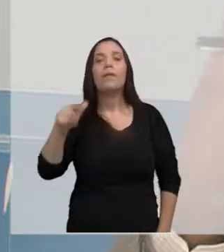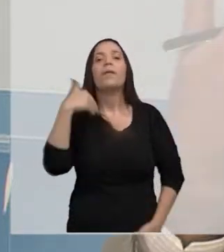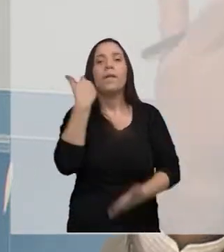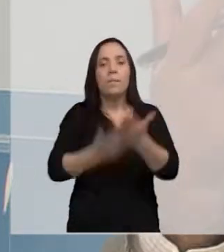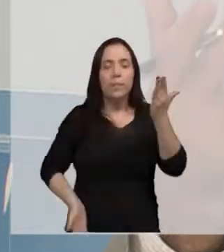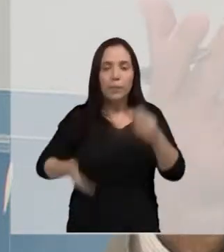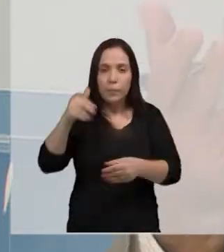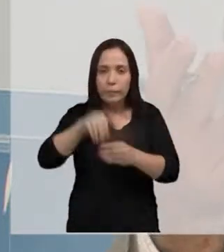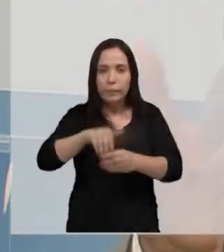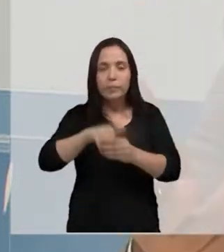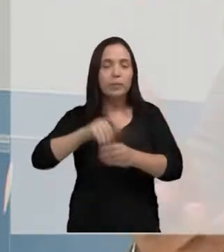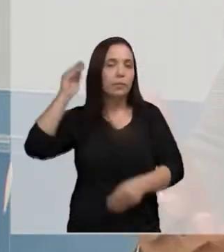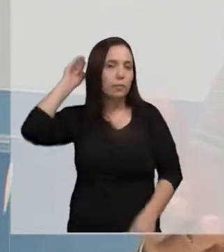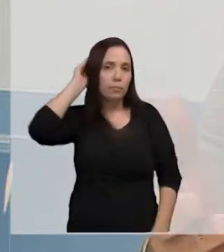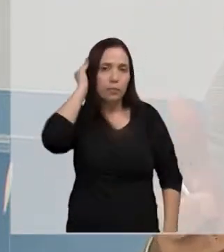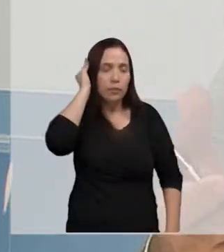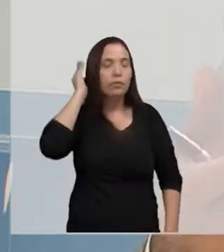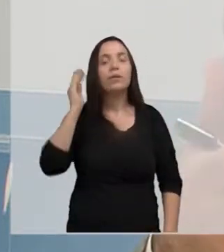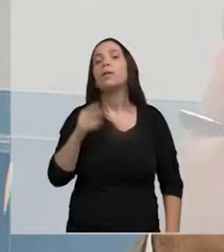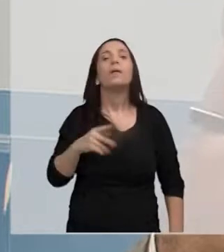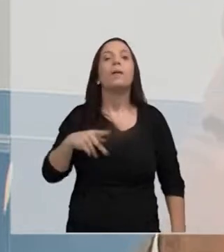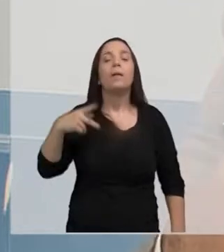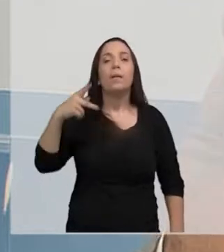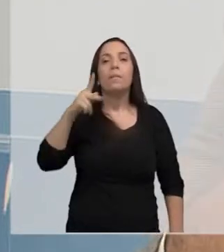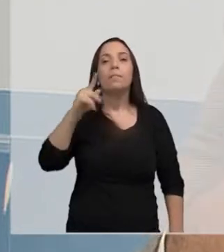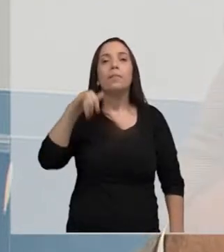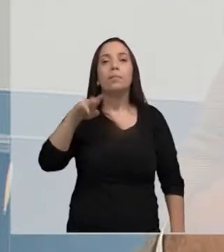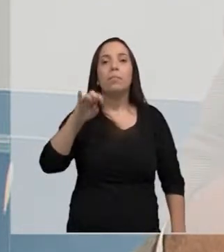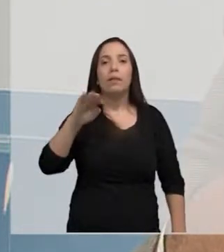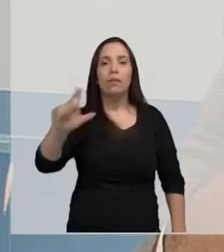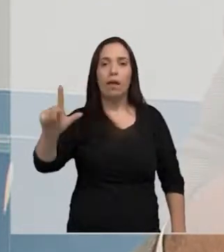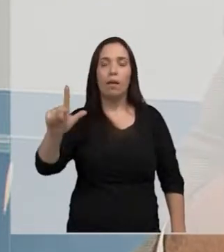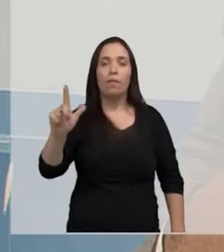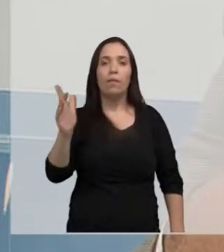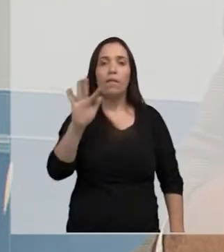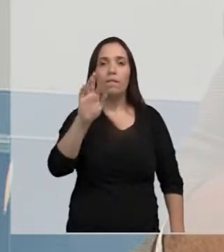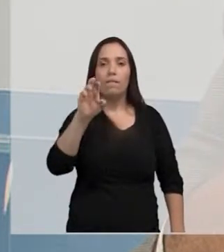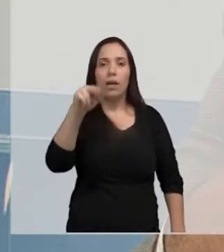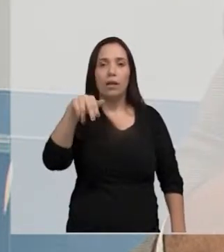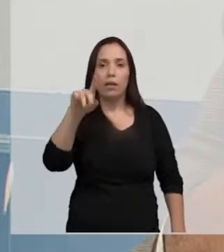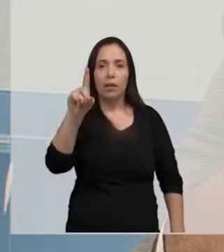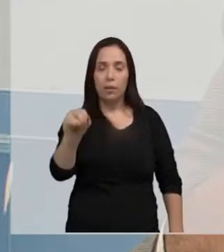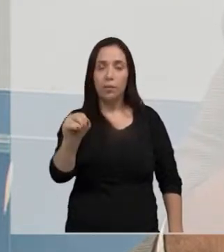senador, perdeu a eleição no Mato Grosso. Fernando Pimentel,